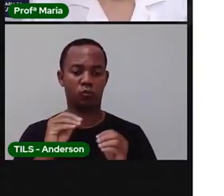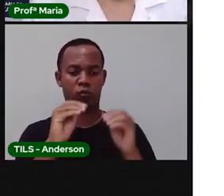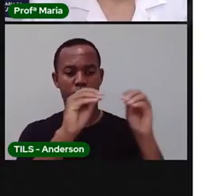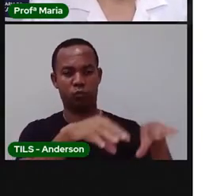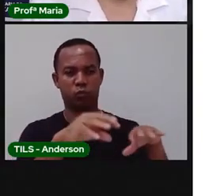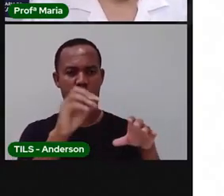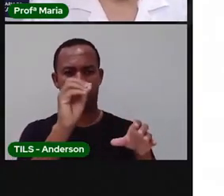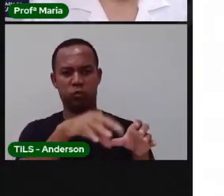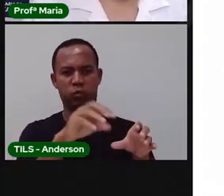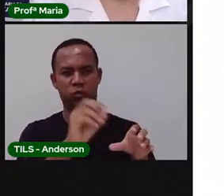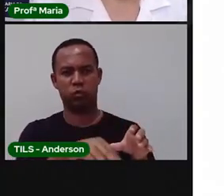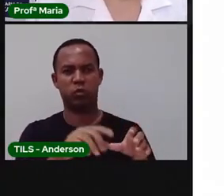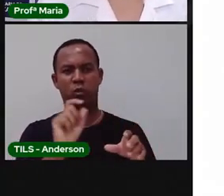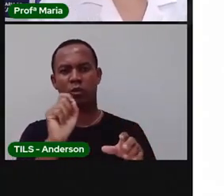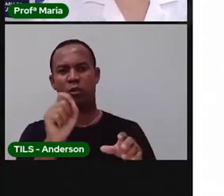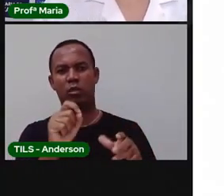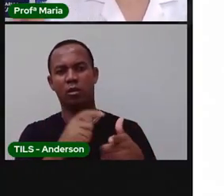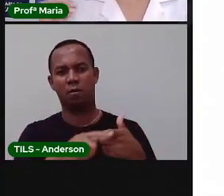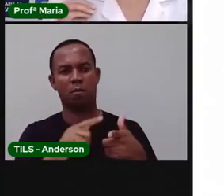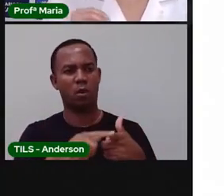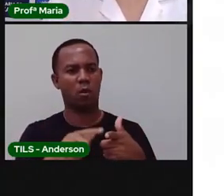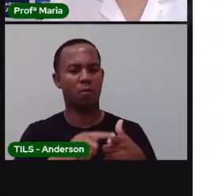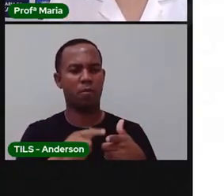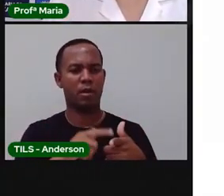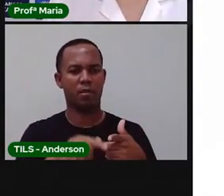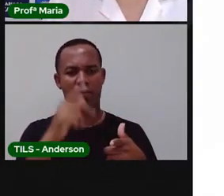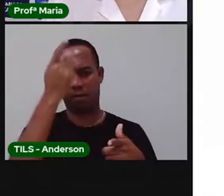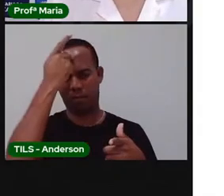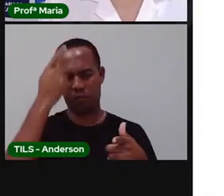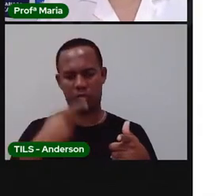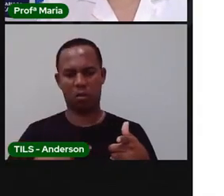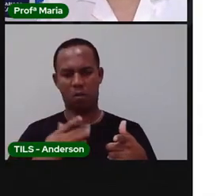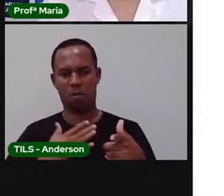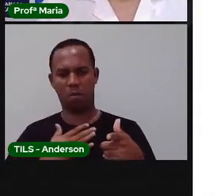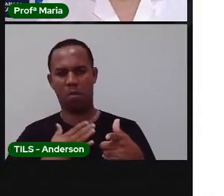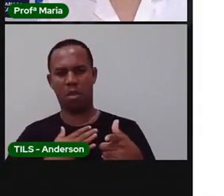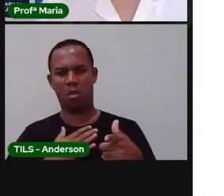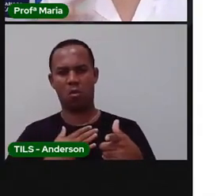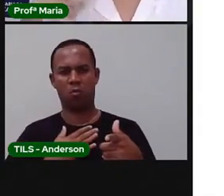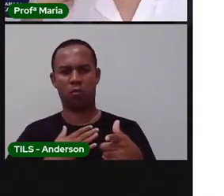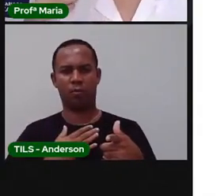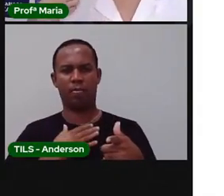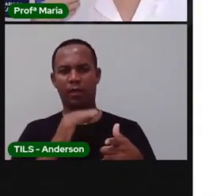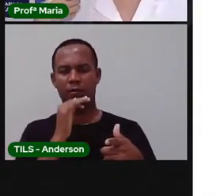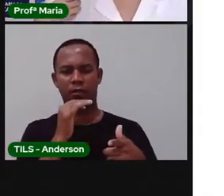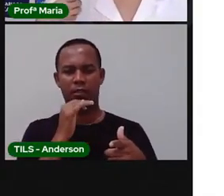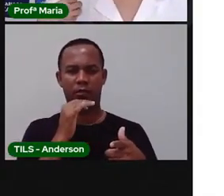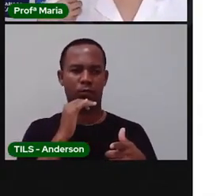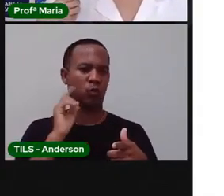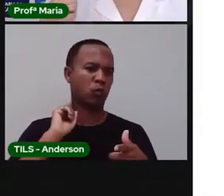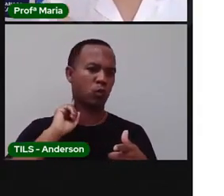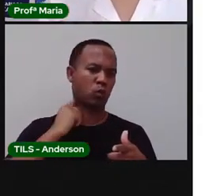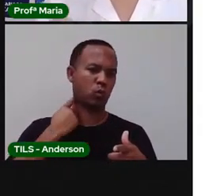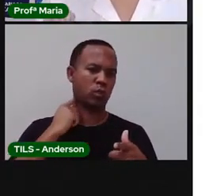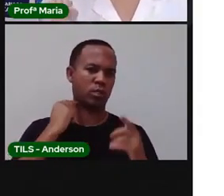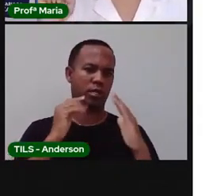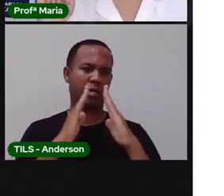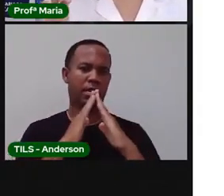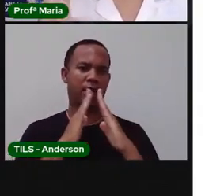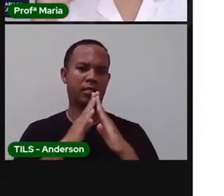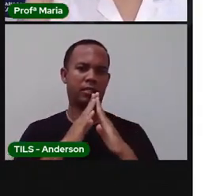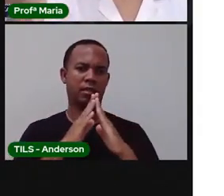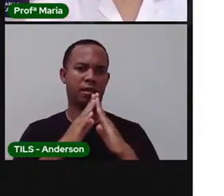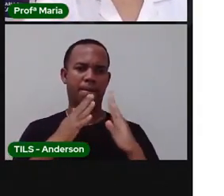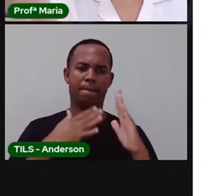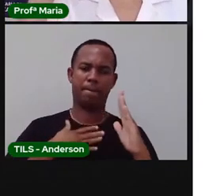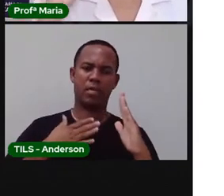baldios resolve o seu problema individual. Ou seja, quando eu tiro o lixo da minha casa e eu, hoje